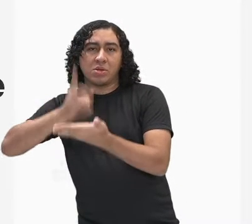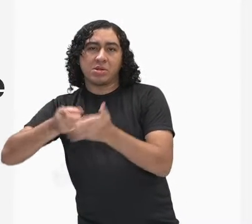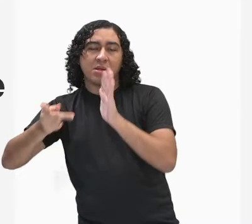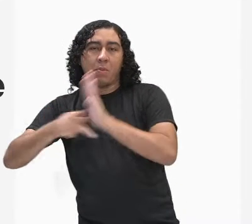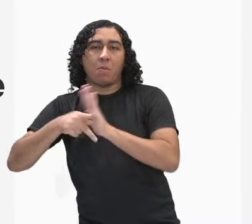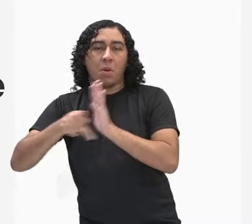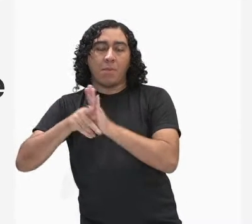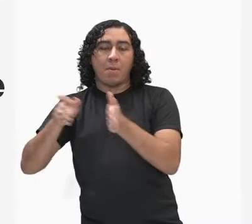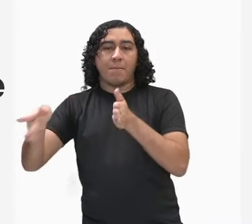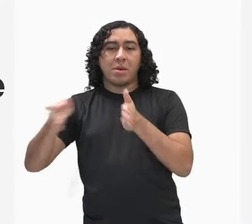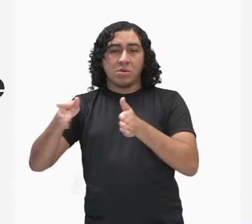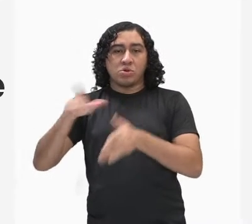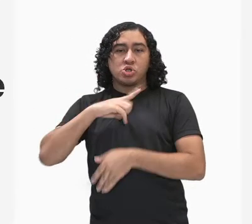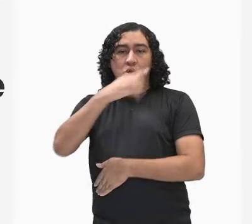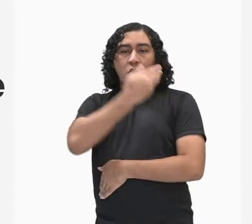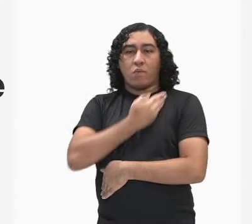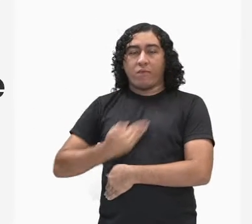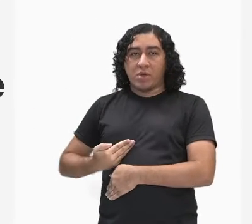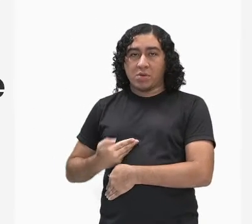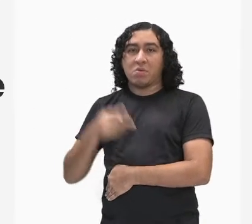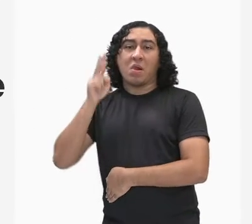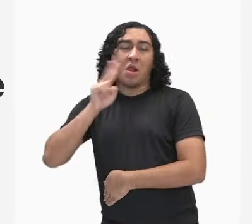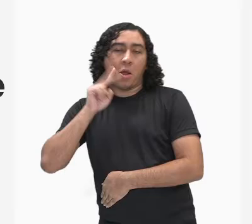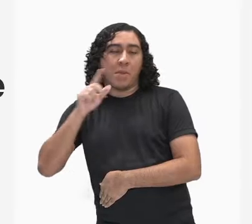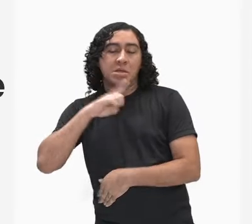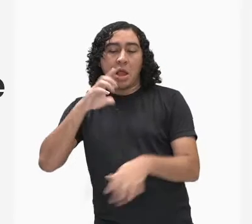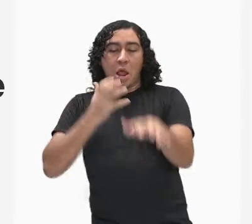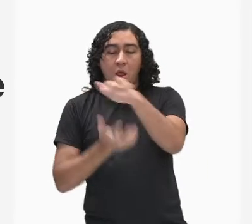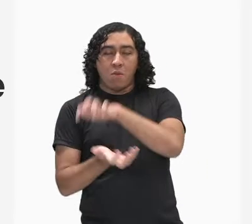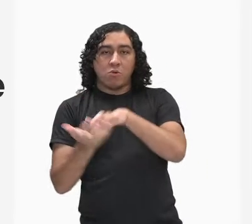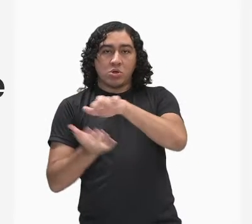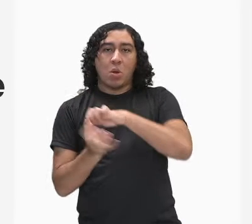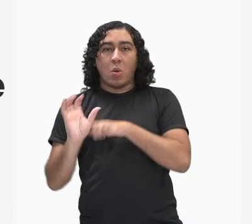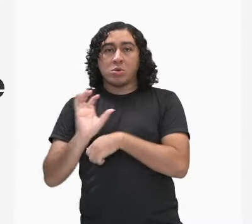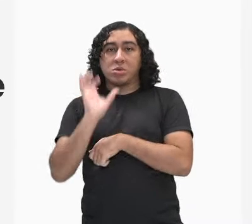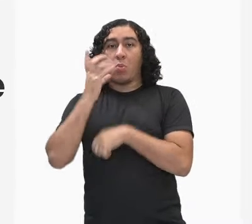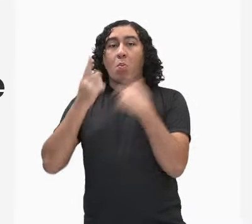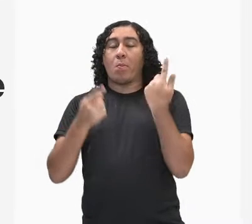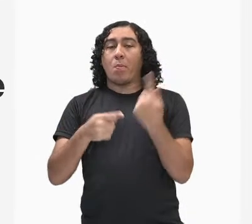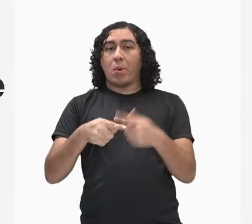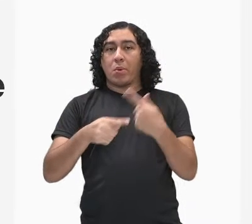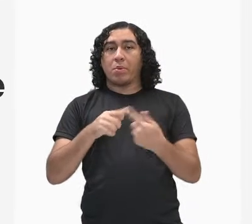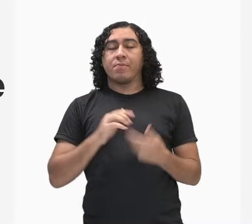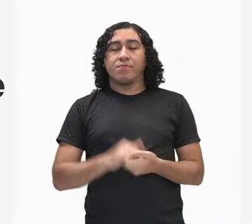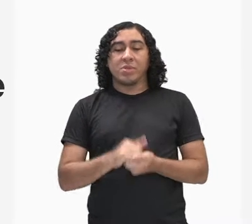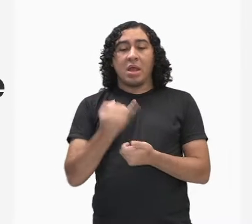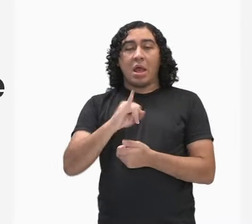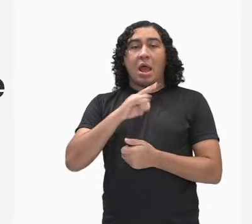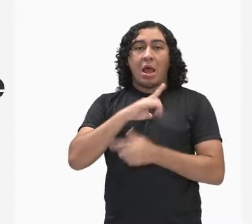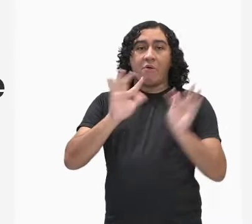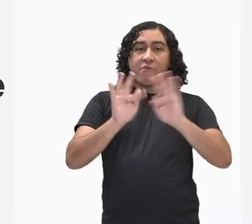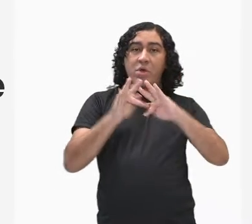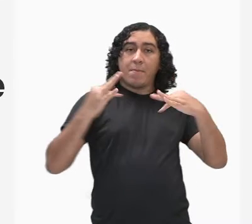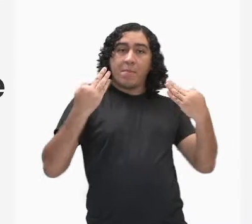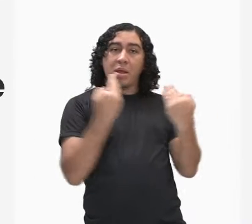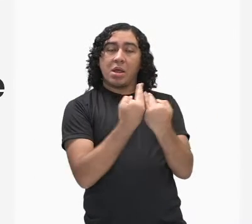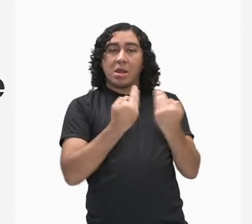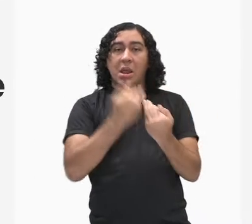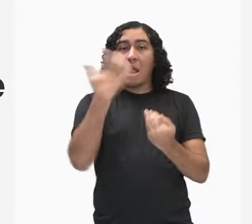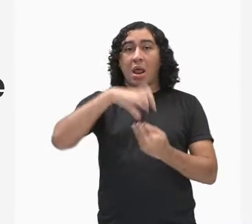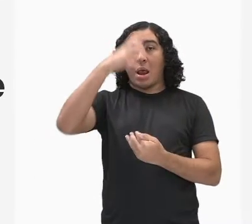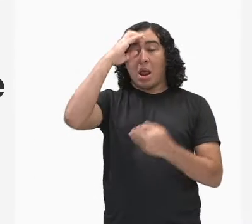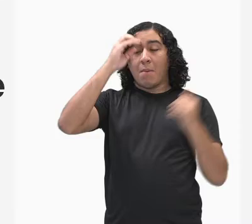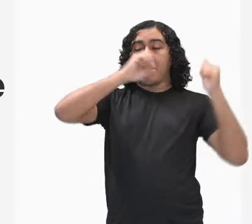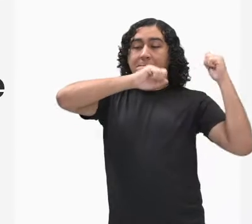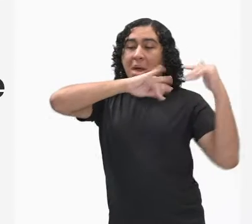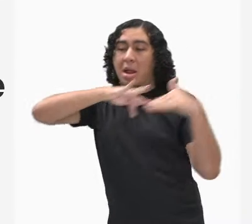Vocês lembram, né, que a Revolução do Porto aconteceu exatamente porque quando a família real veio para o Brasil, os portugueses